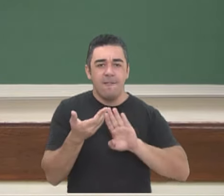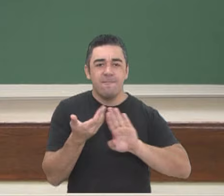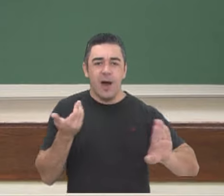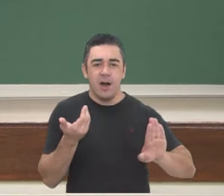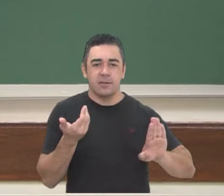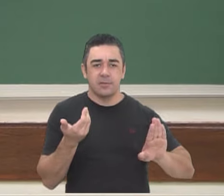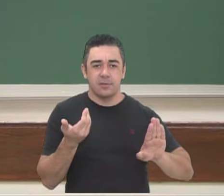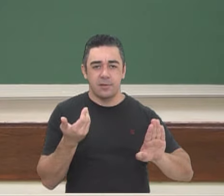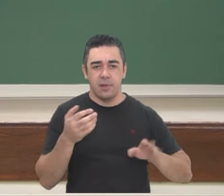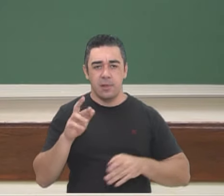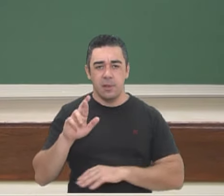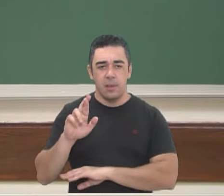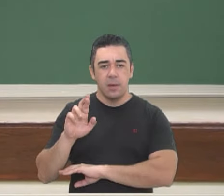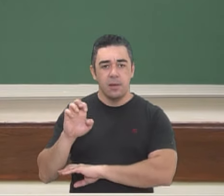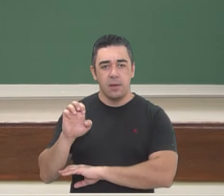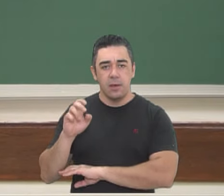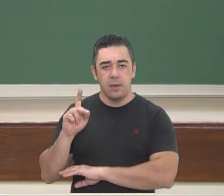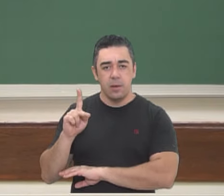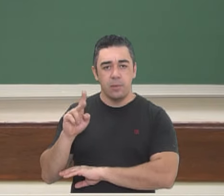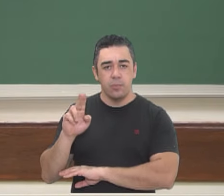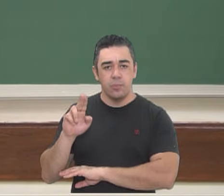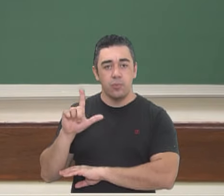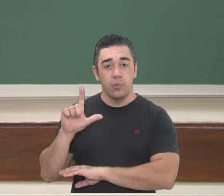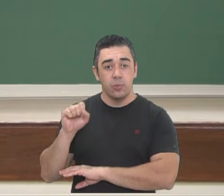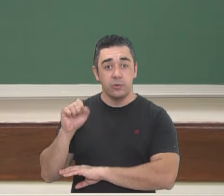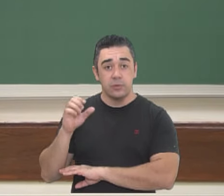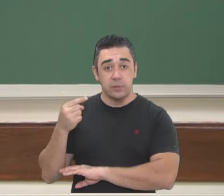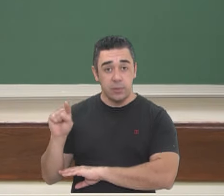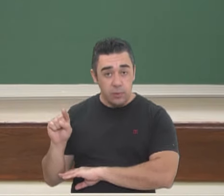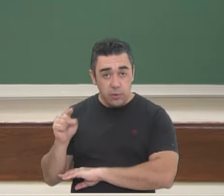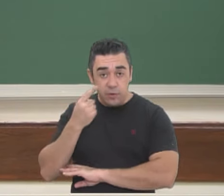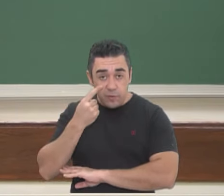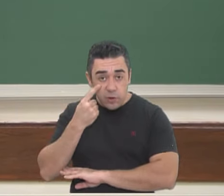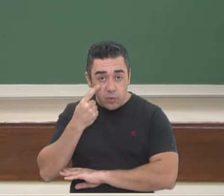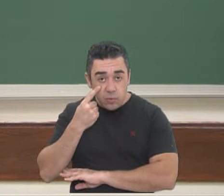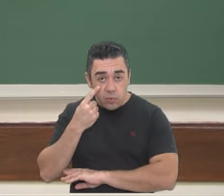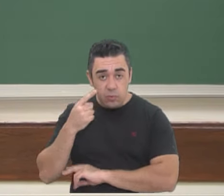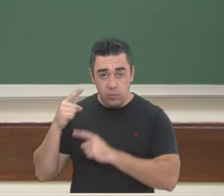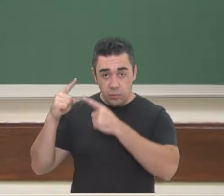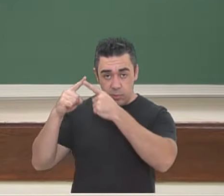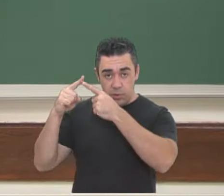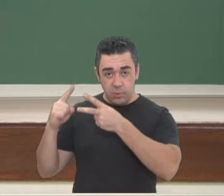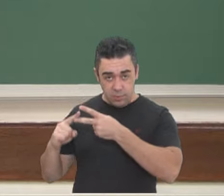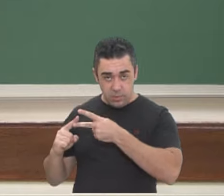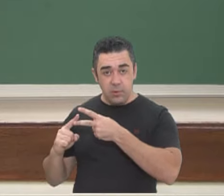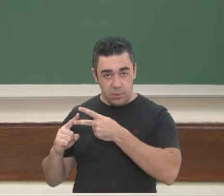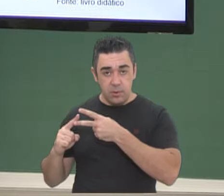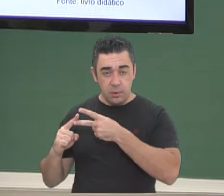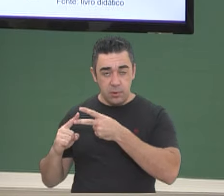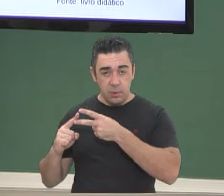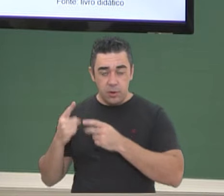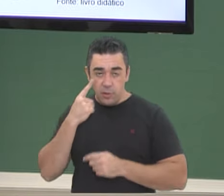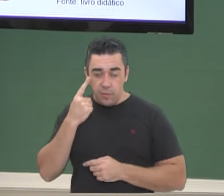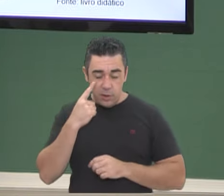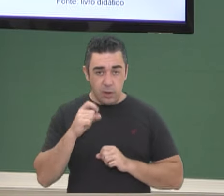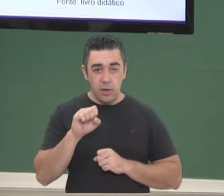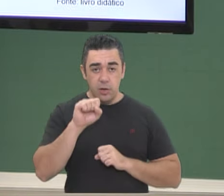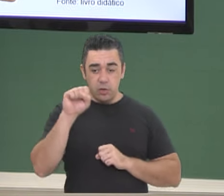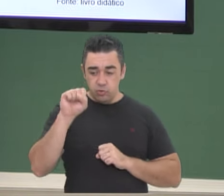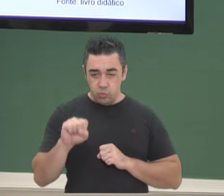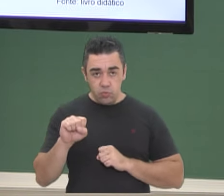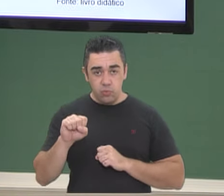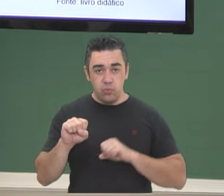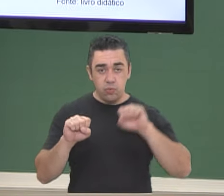como assim olha só os dois exemplos aqui que nós temos o pólo sul com polo sul